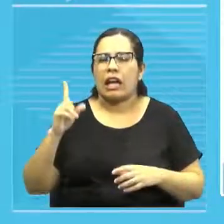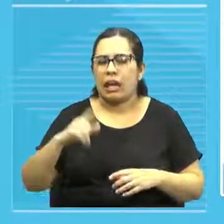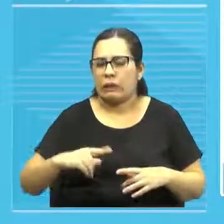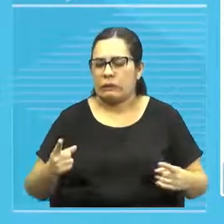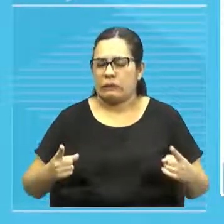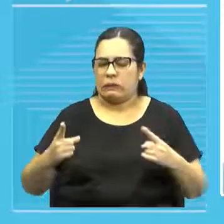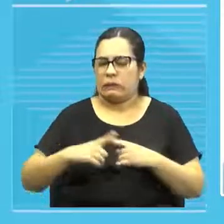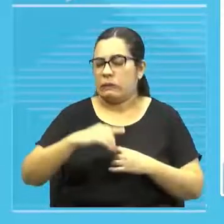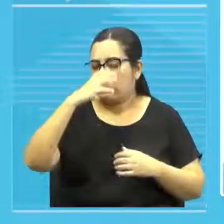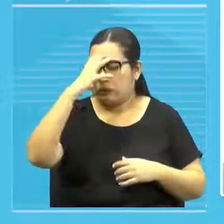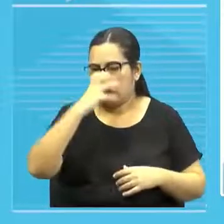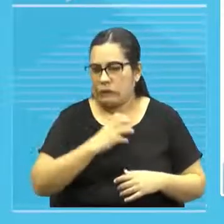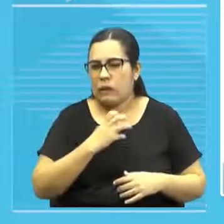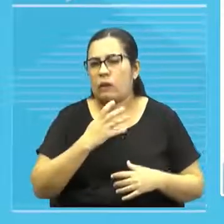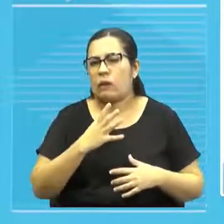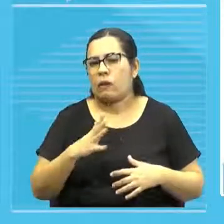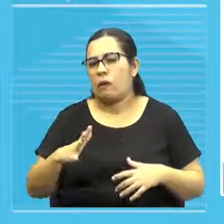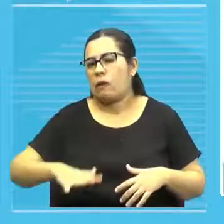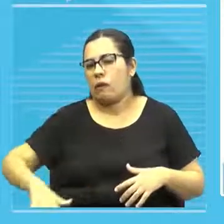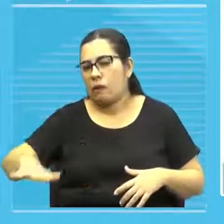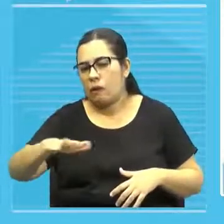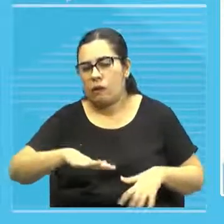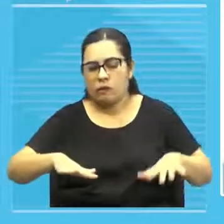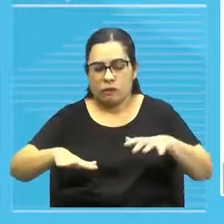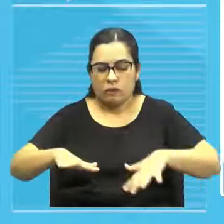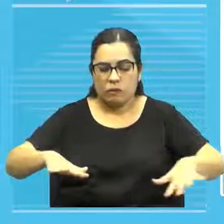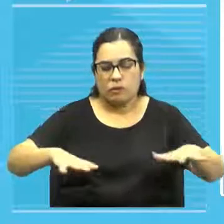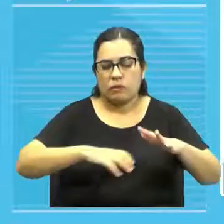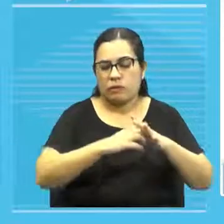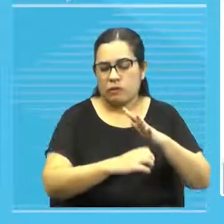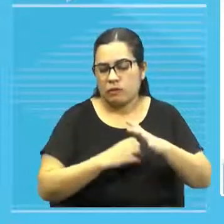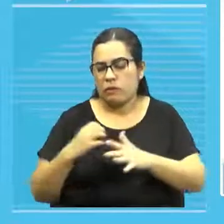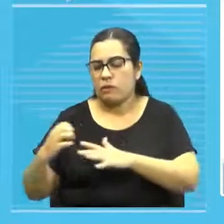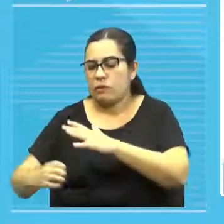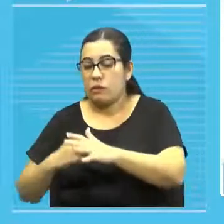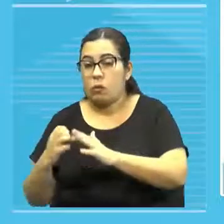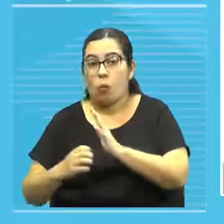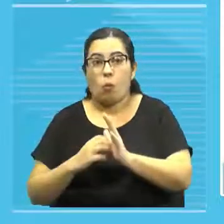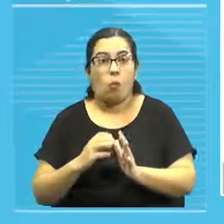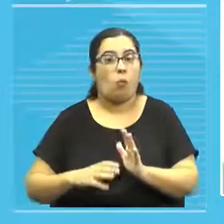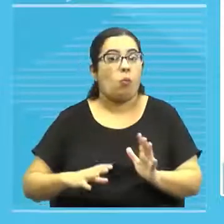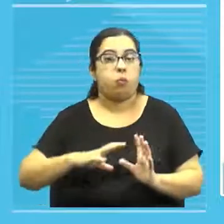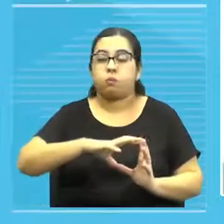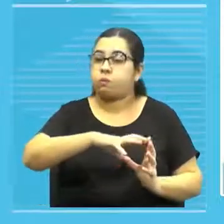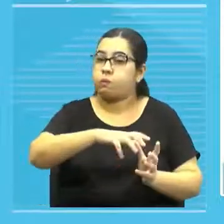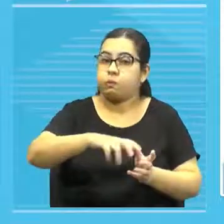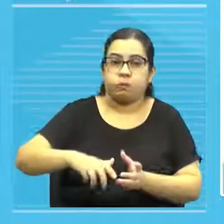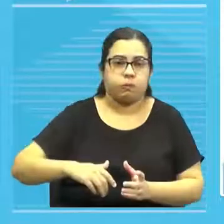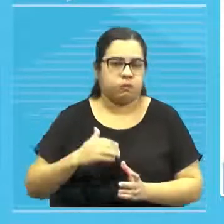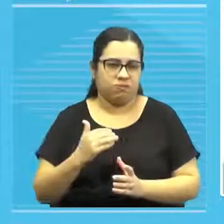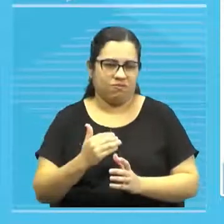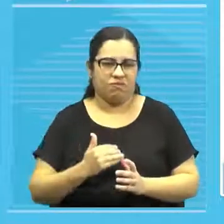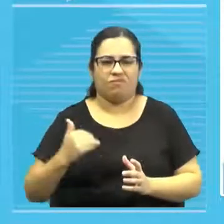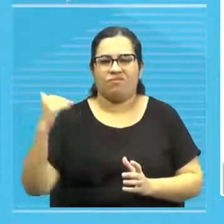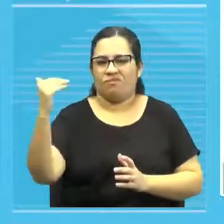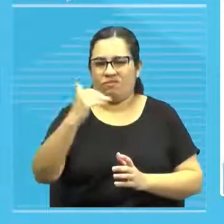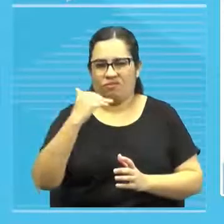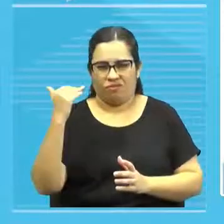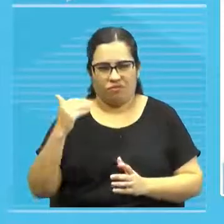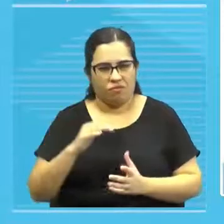feroz a entre as empresas numa escala Global Ok